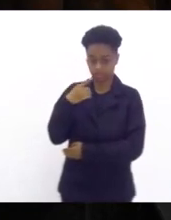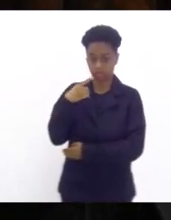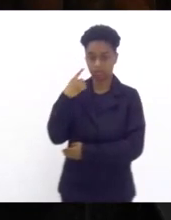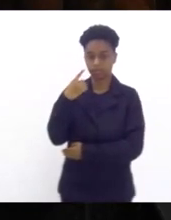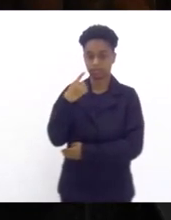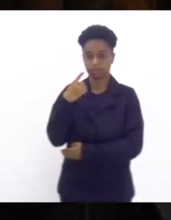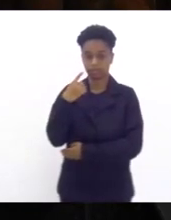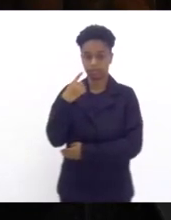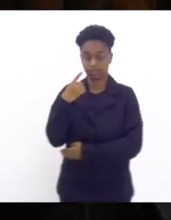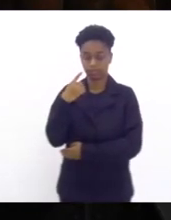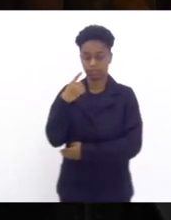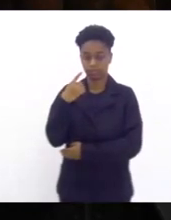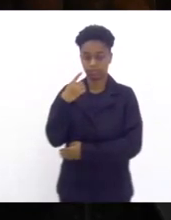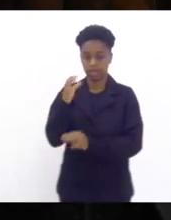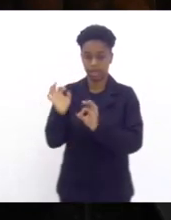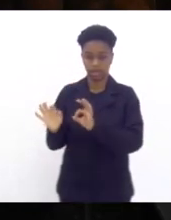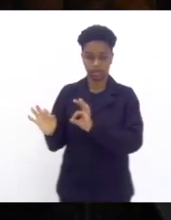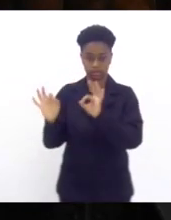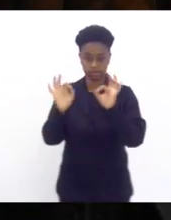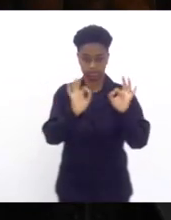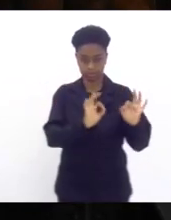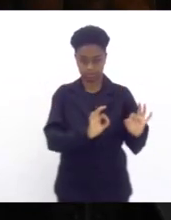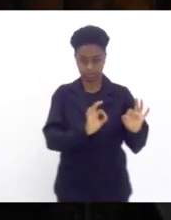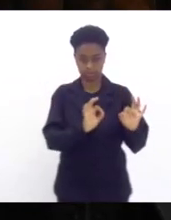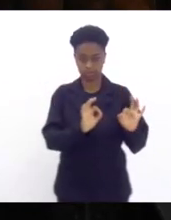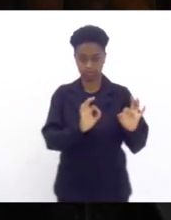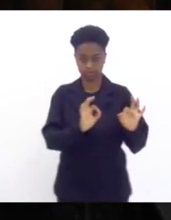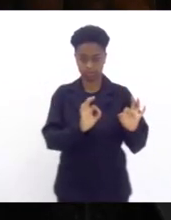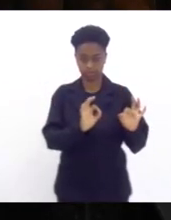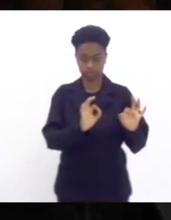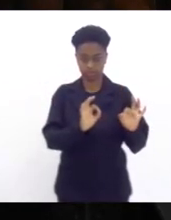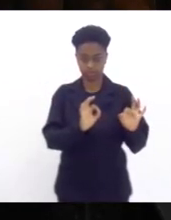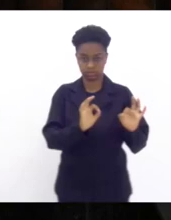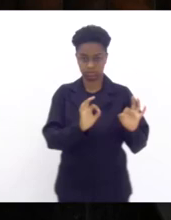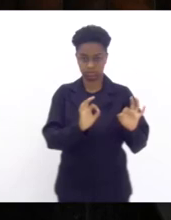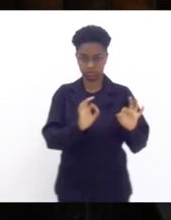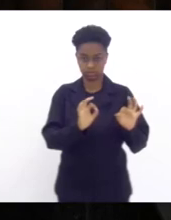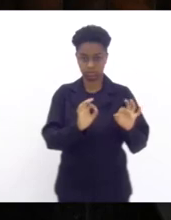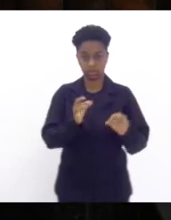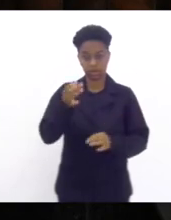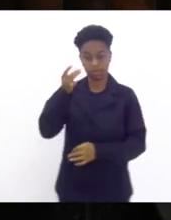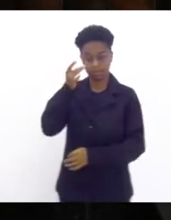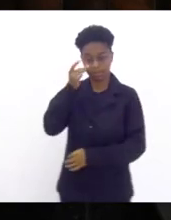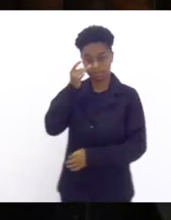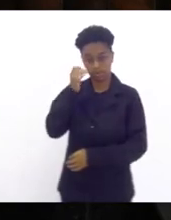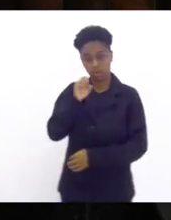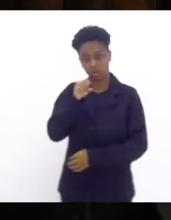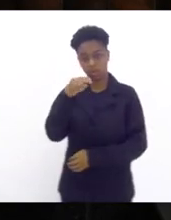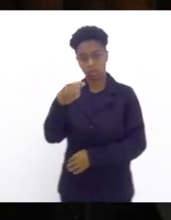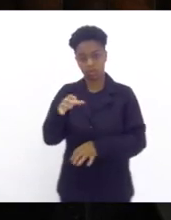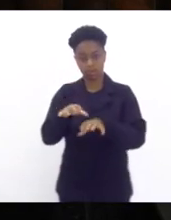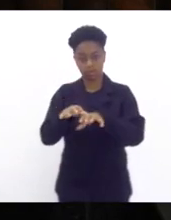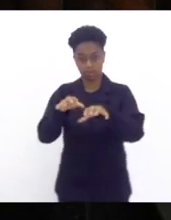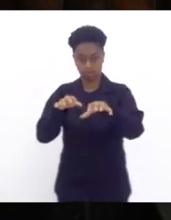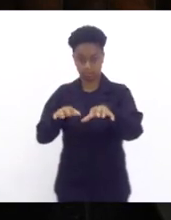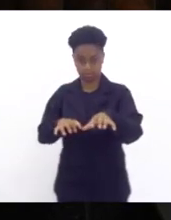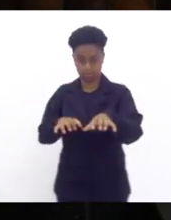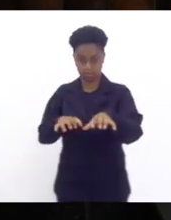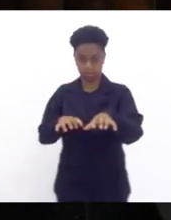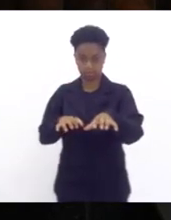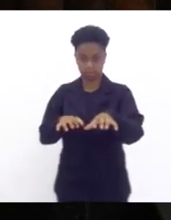que nos assistem de forma presencial ou remota